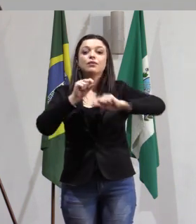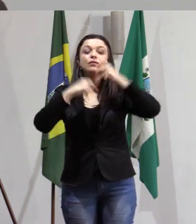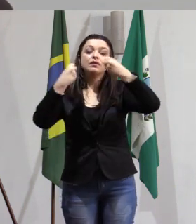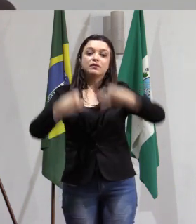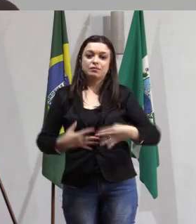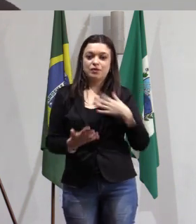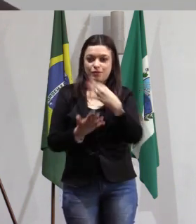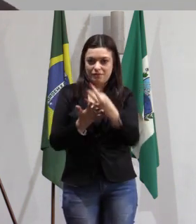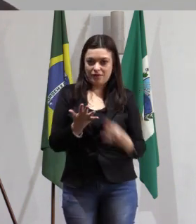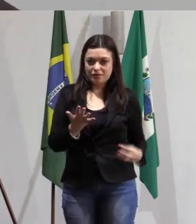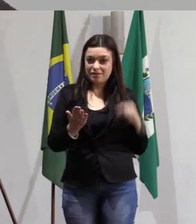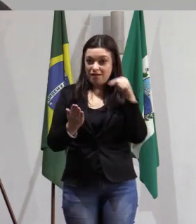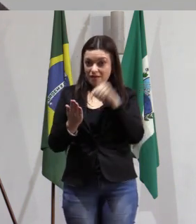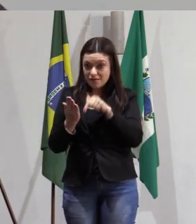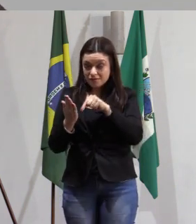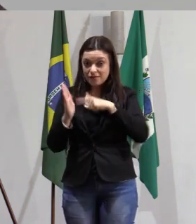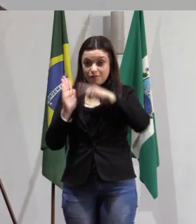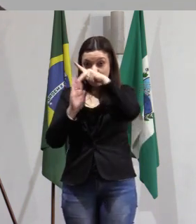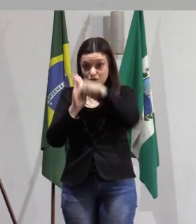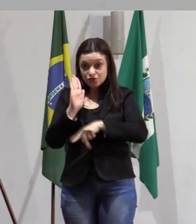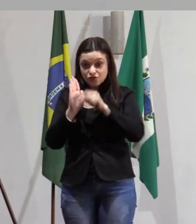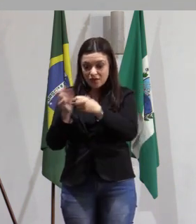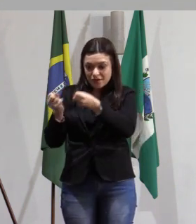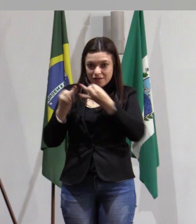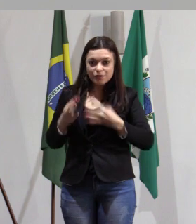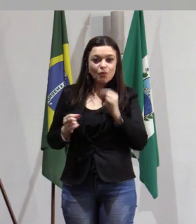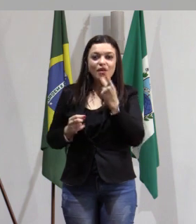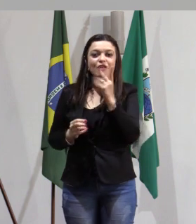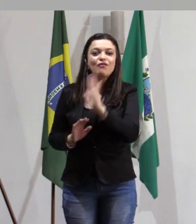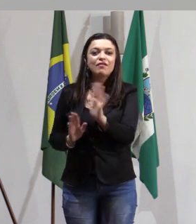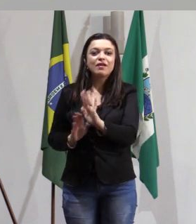Futurice são silêncios eloquentes.